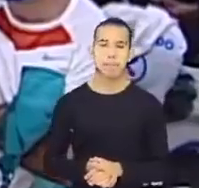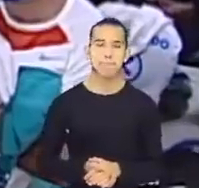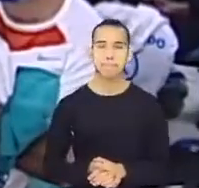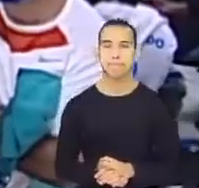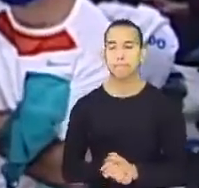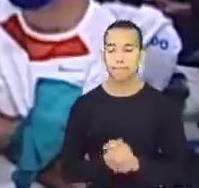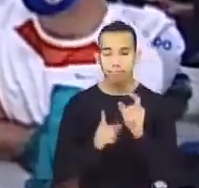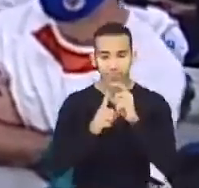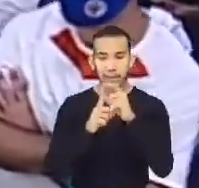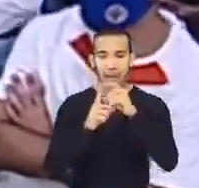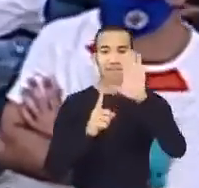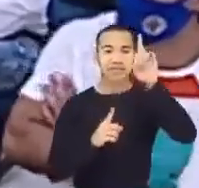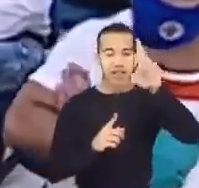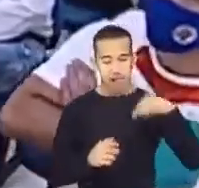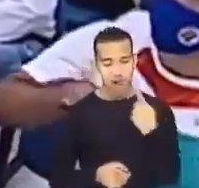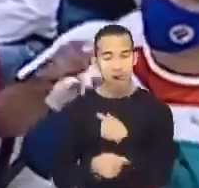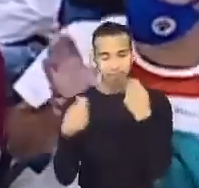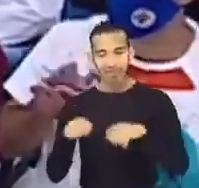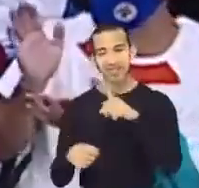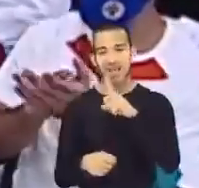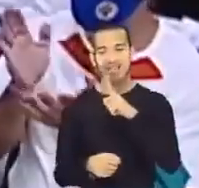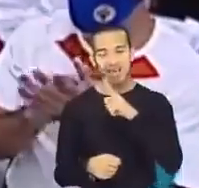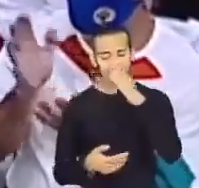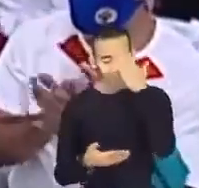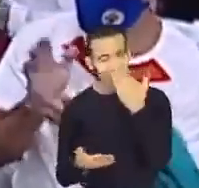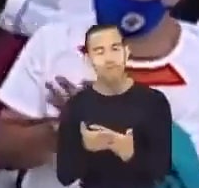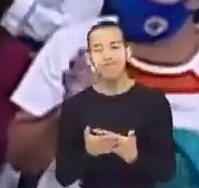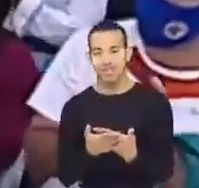na palavra, amém?